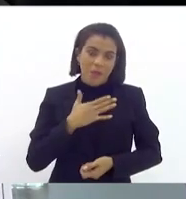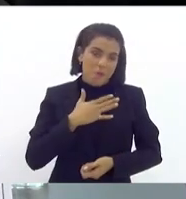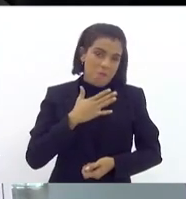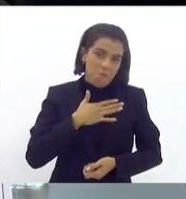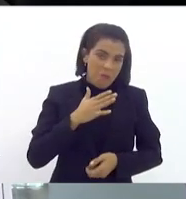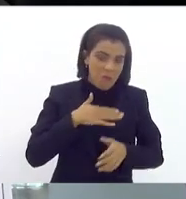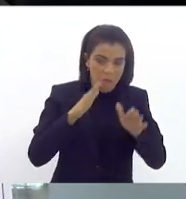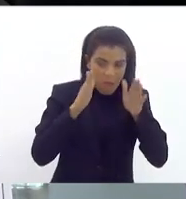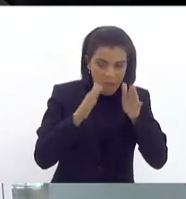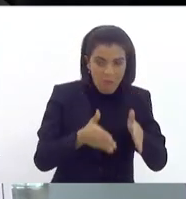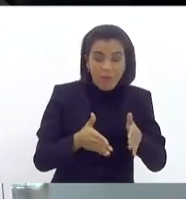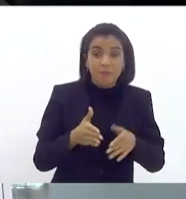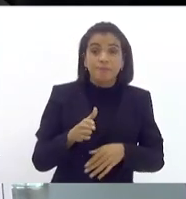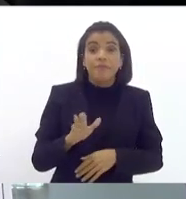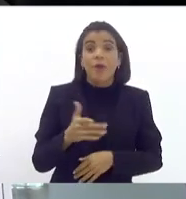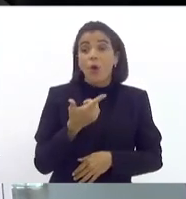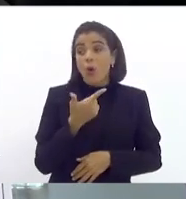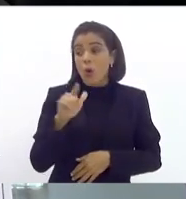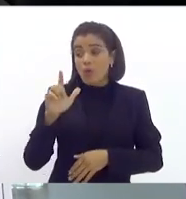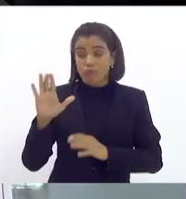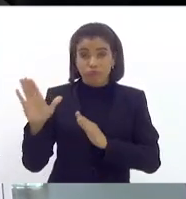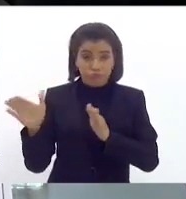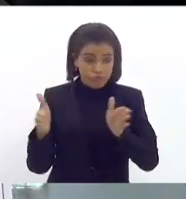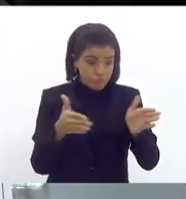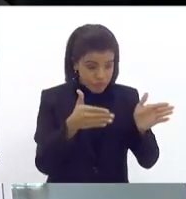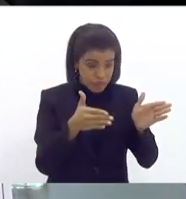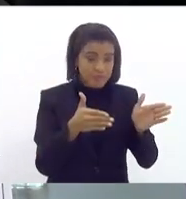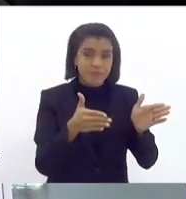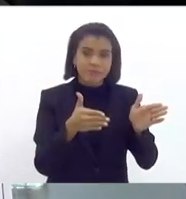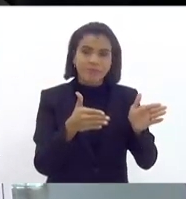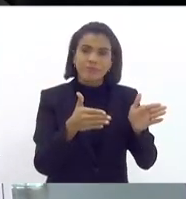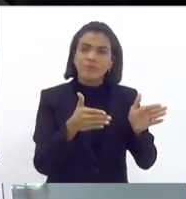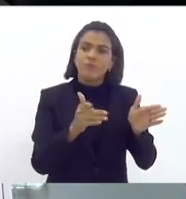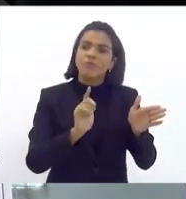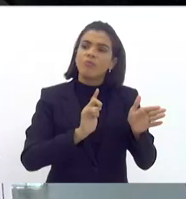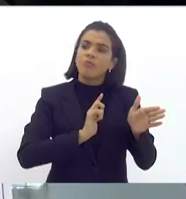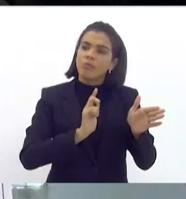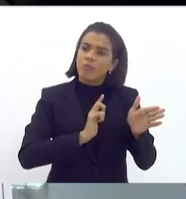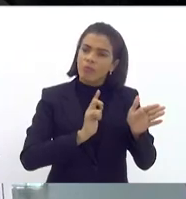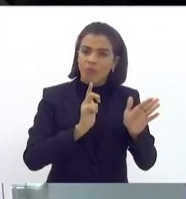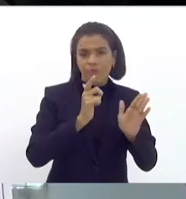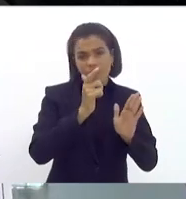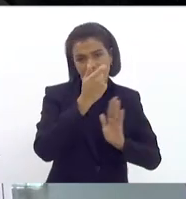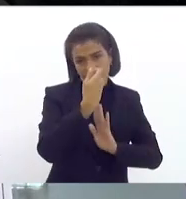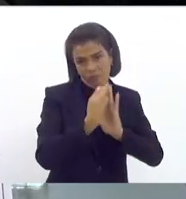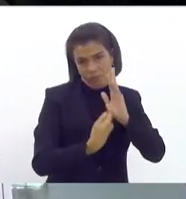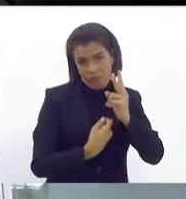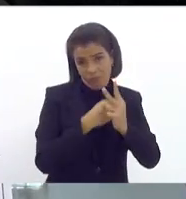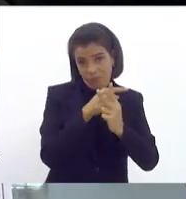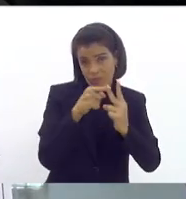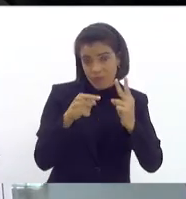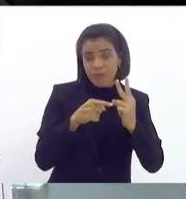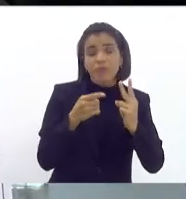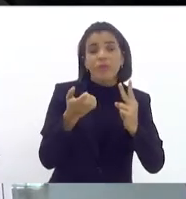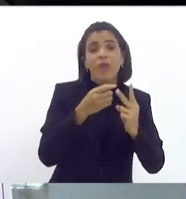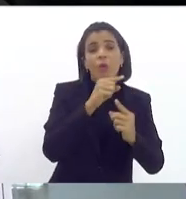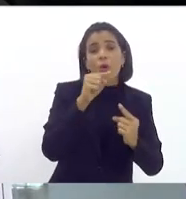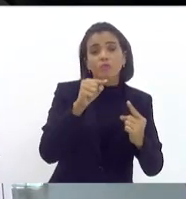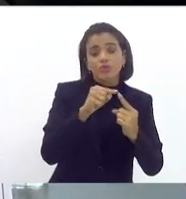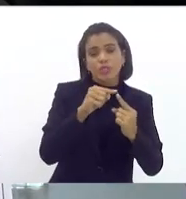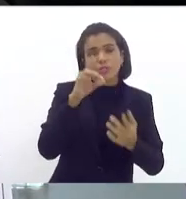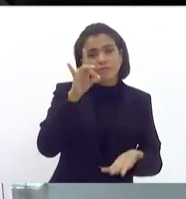é o meu talante. De outro lado, né, os autores querem, de fato,